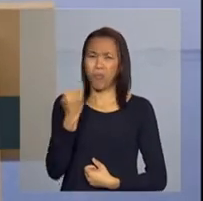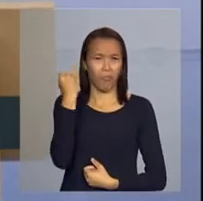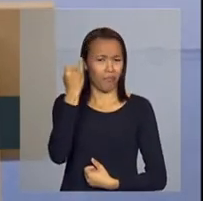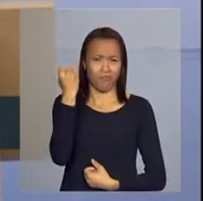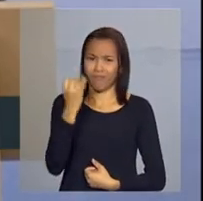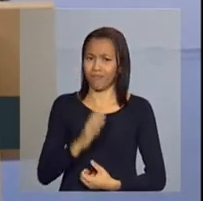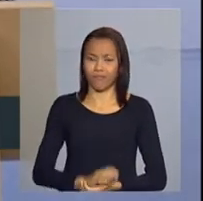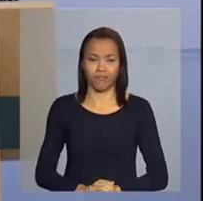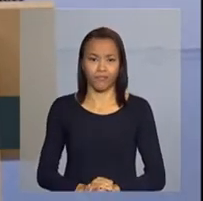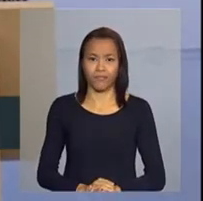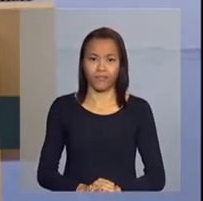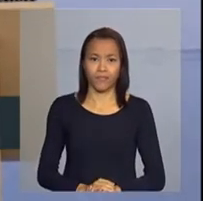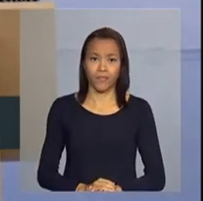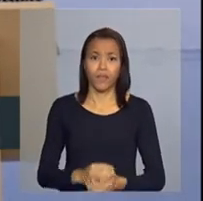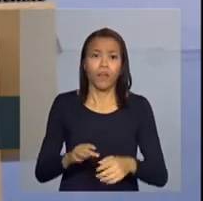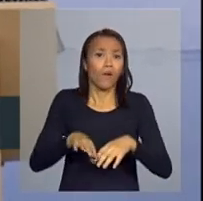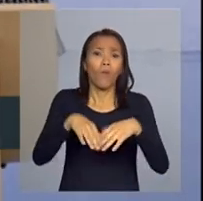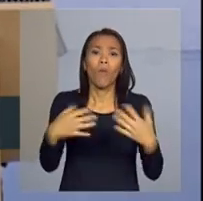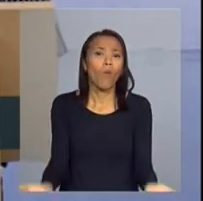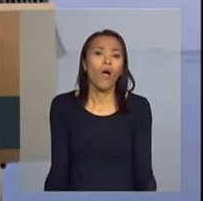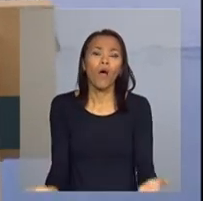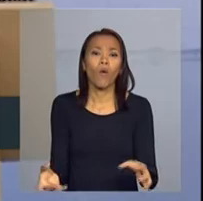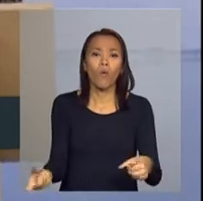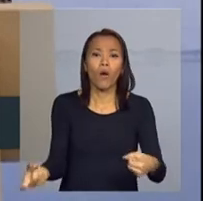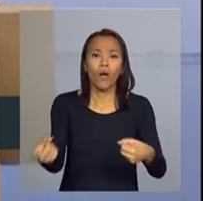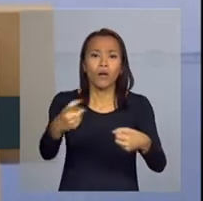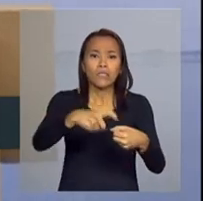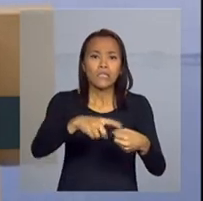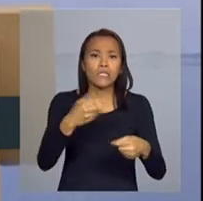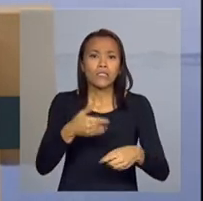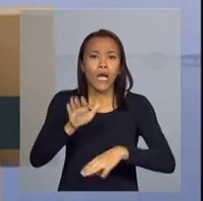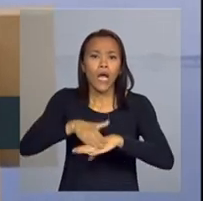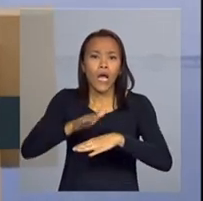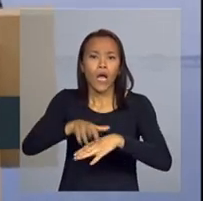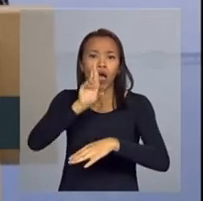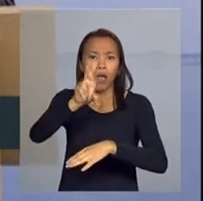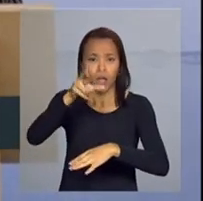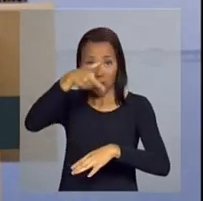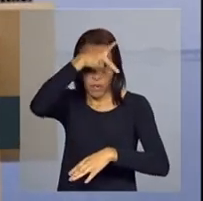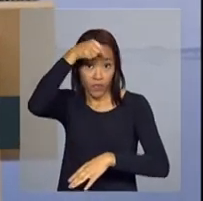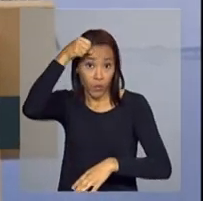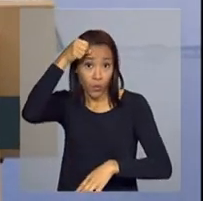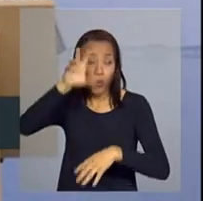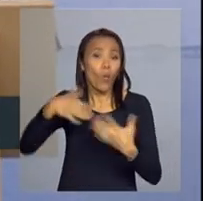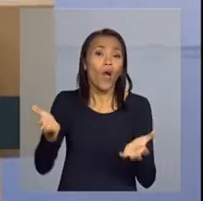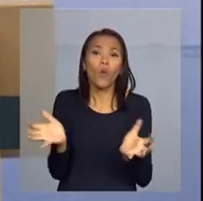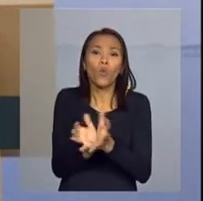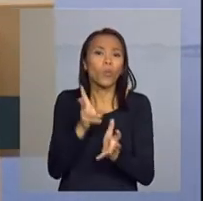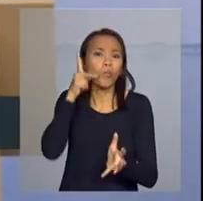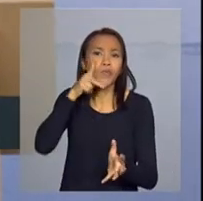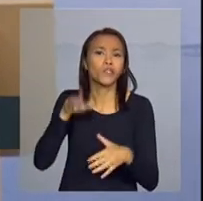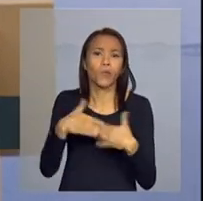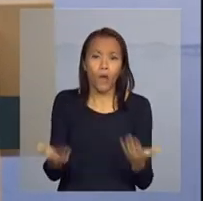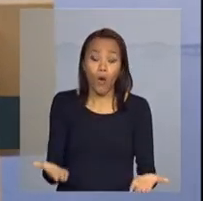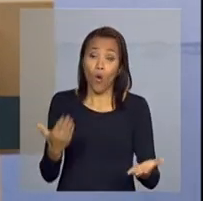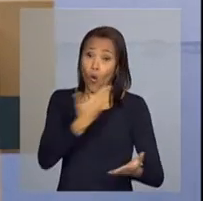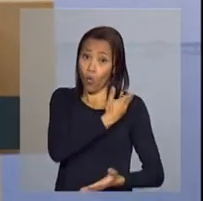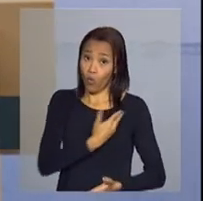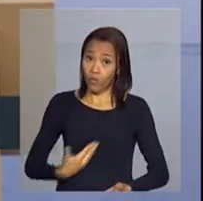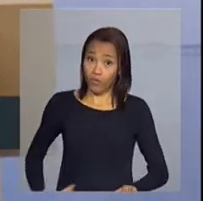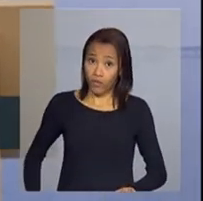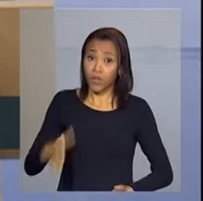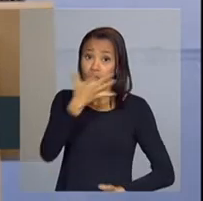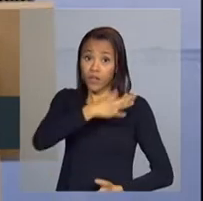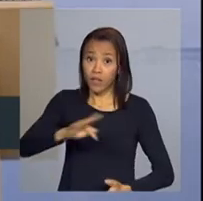qual agremiação partidária que está à frente da prefeitura, o governo federal procura se relacionar de